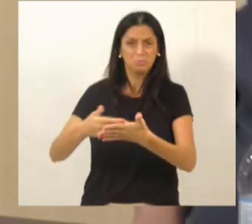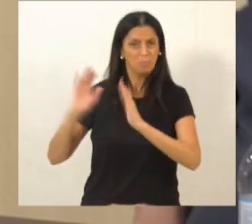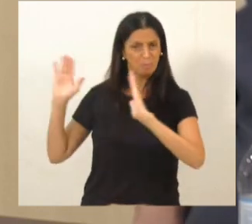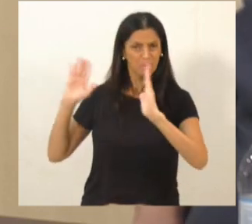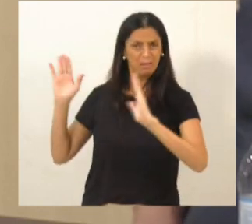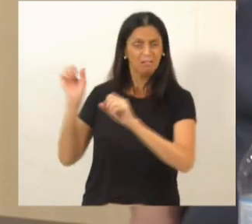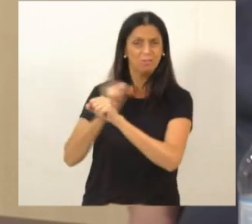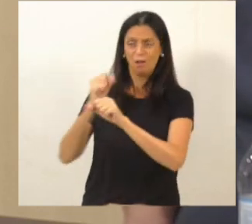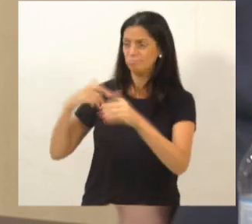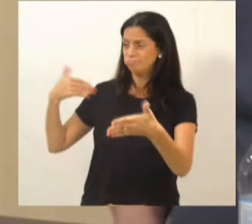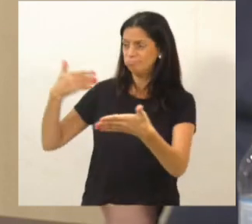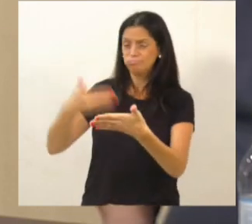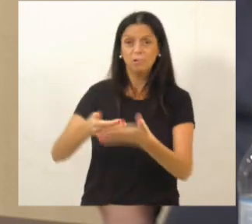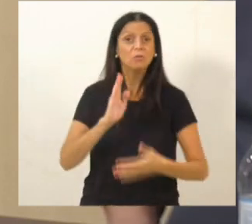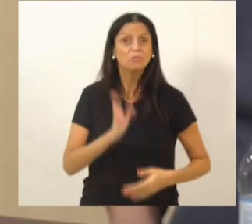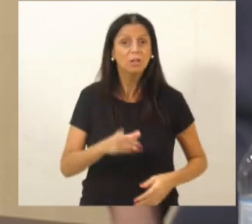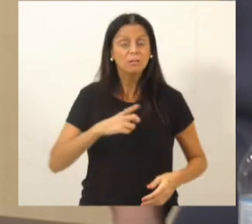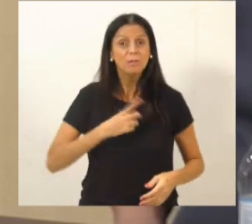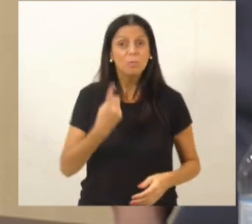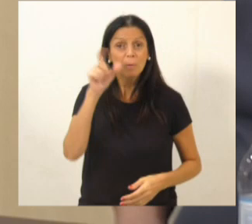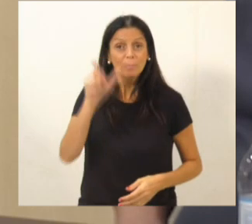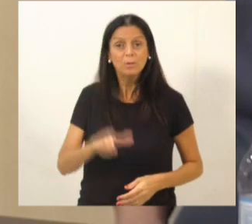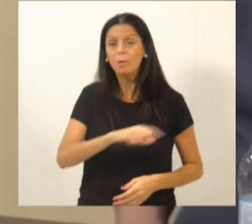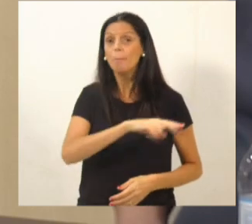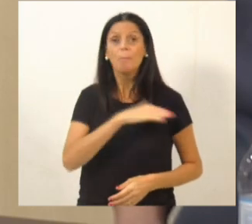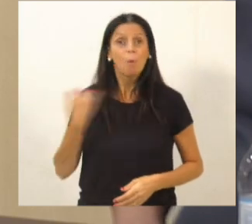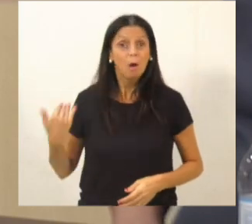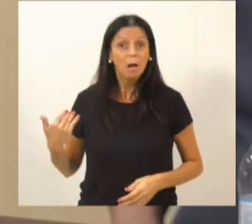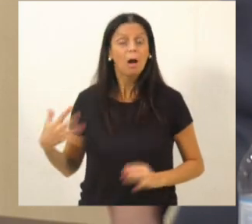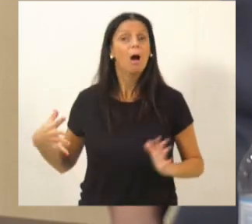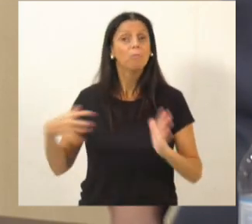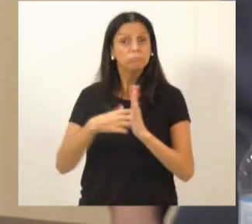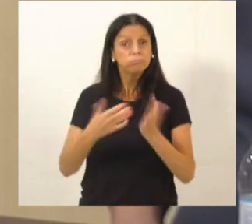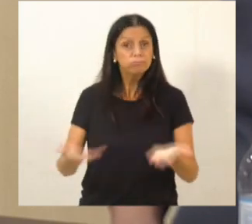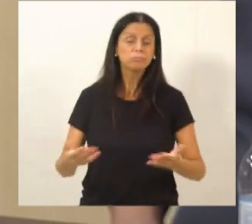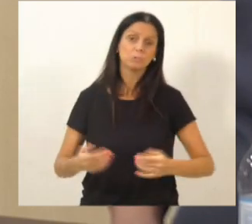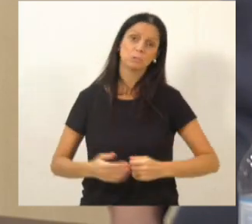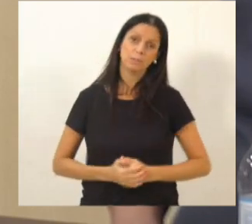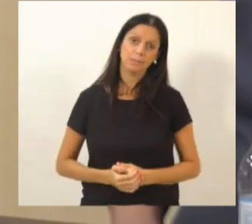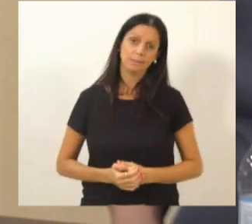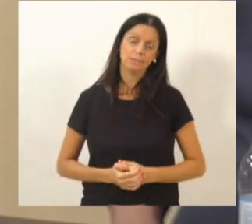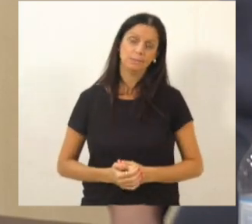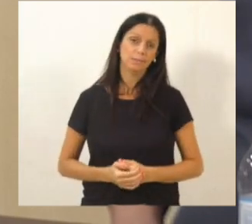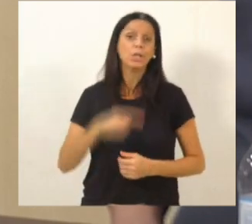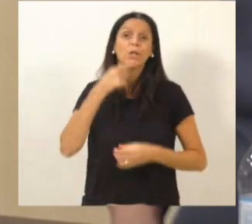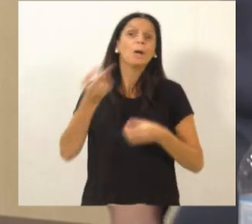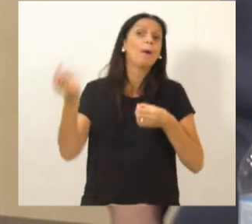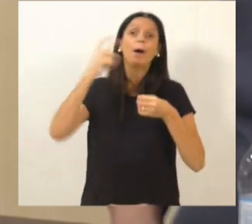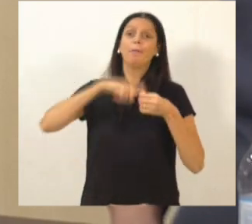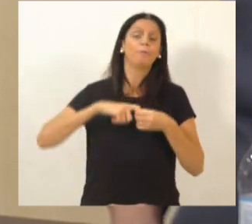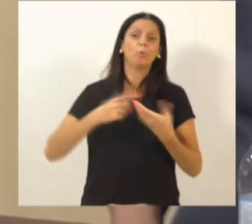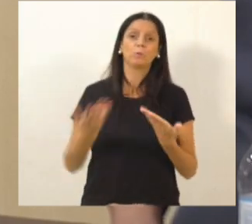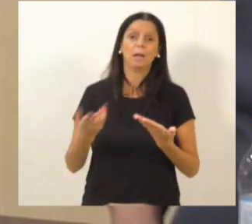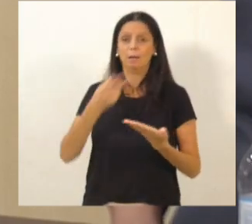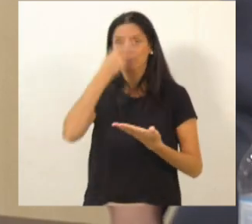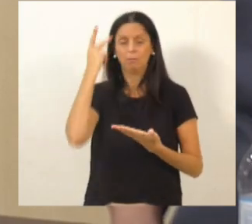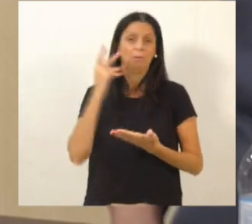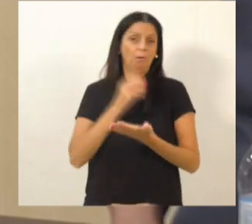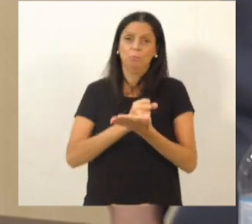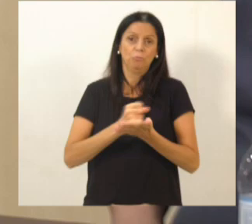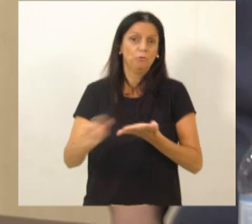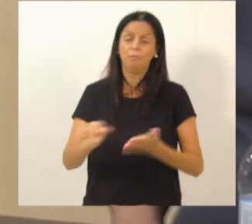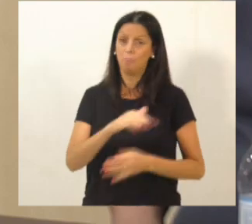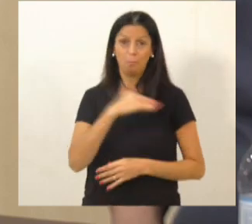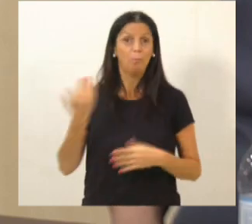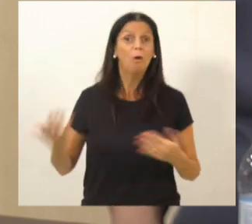tivemos inclusive a perda de uma vida humana ali naquela via, que não tem mais volta. uma vida não tem mais volta. Alguém